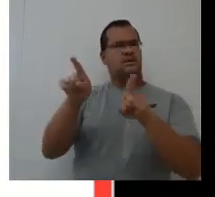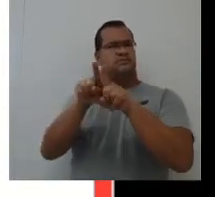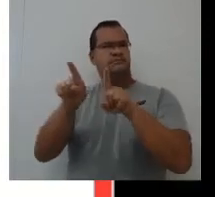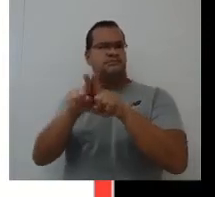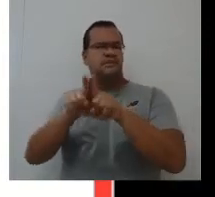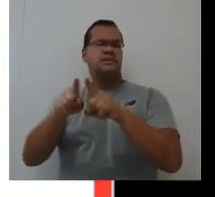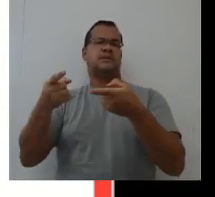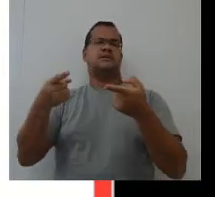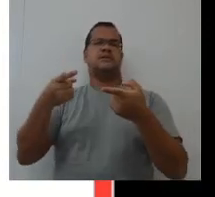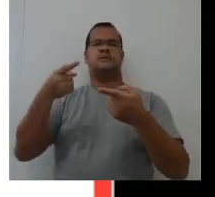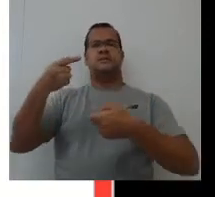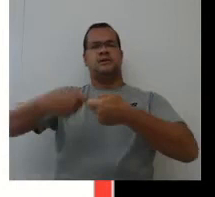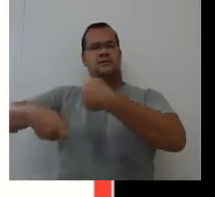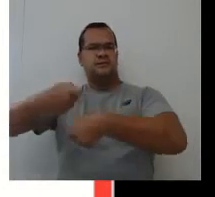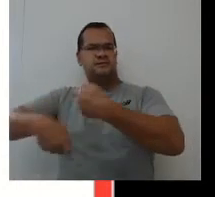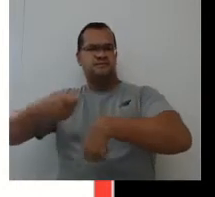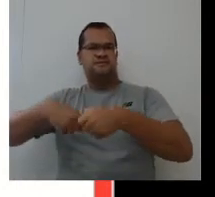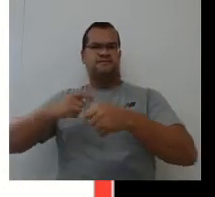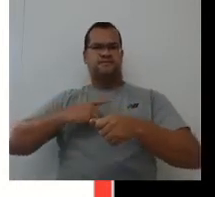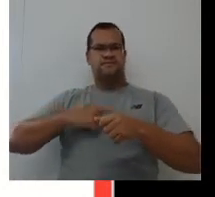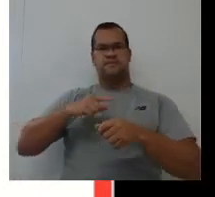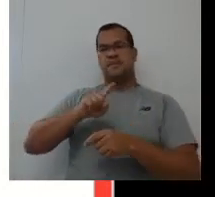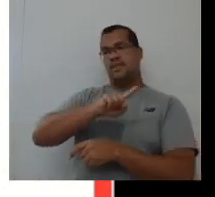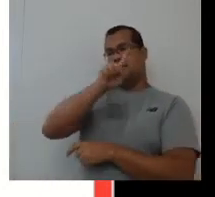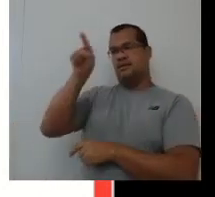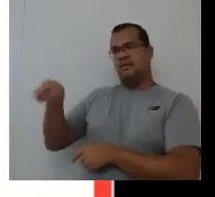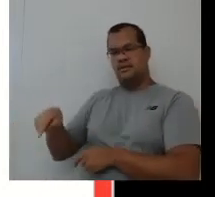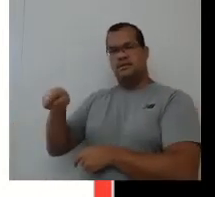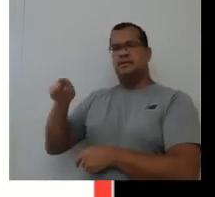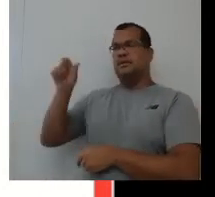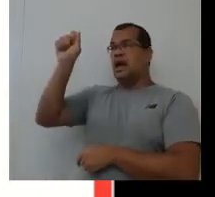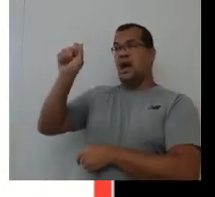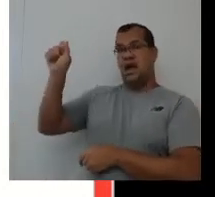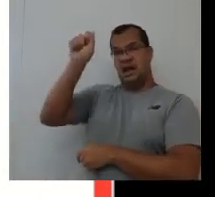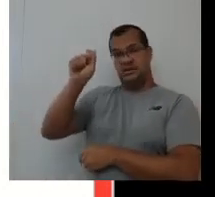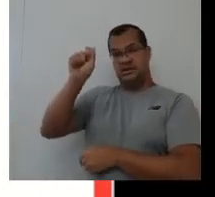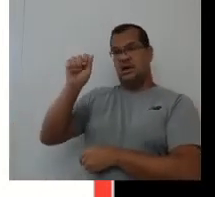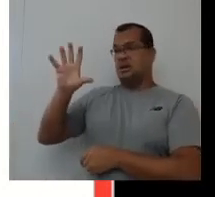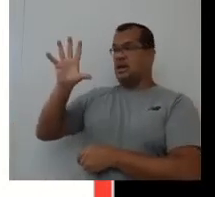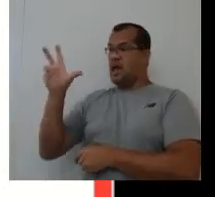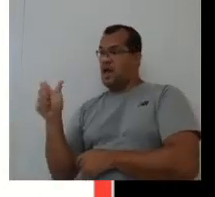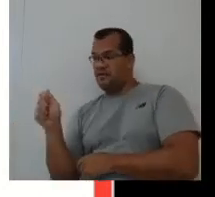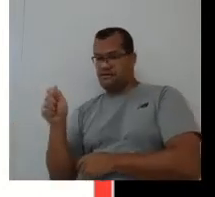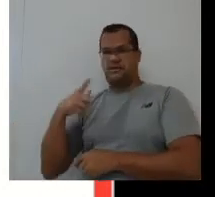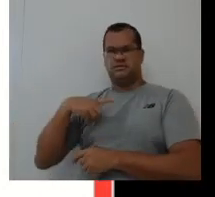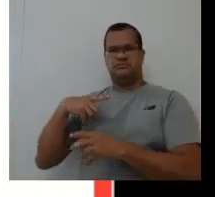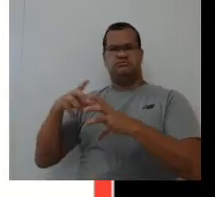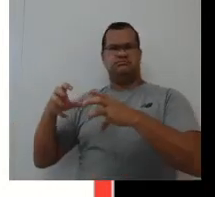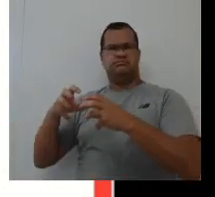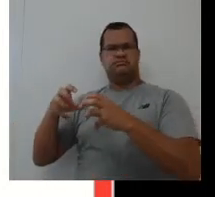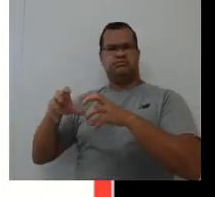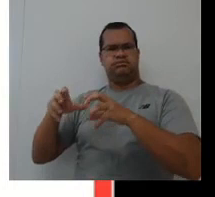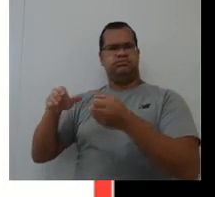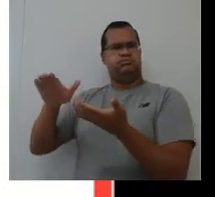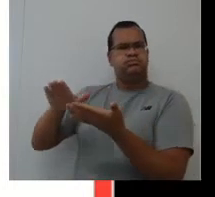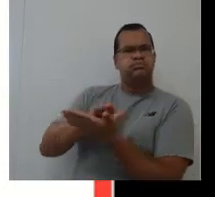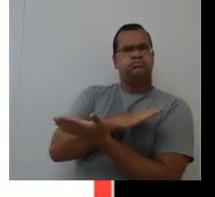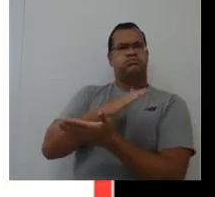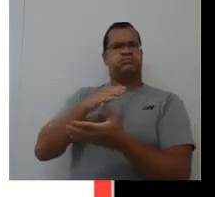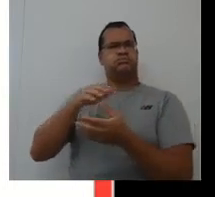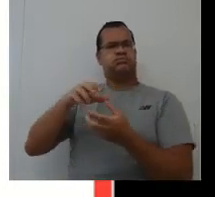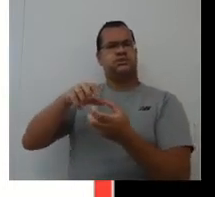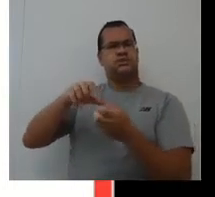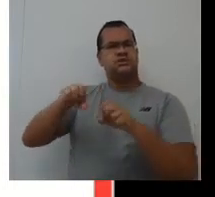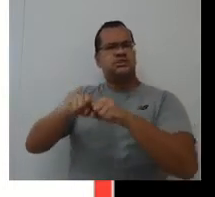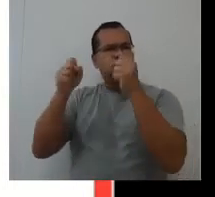busca de expansão de mercado gerou a colonização da Ásia e da África, com a destruição ou desorganização das